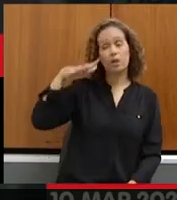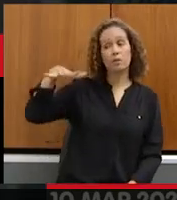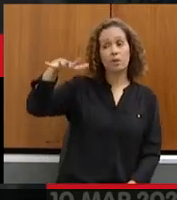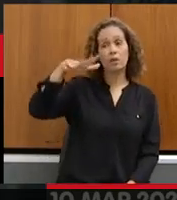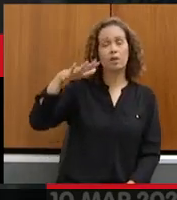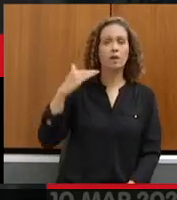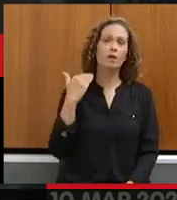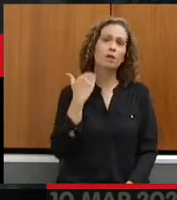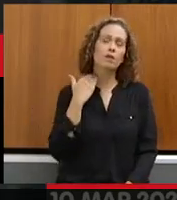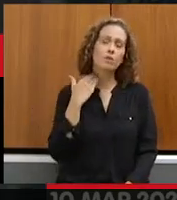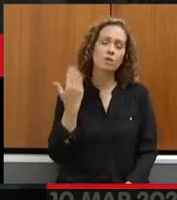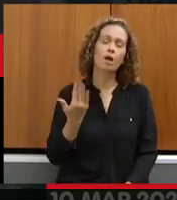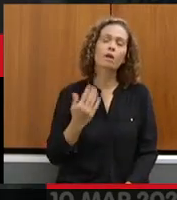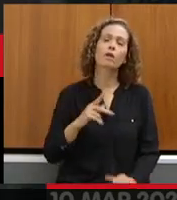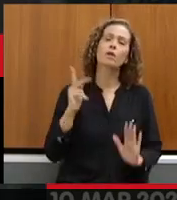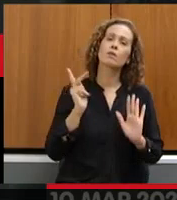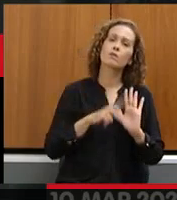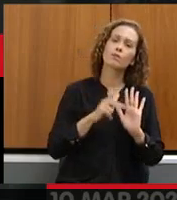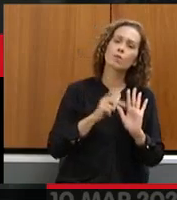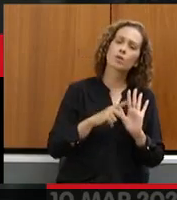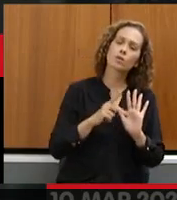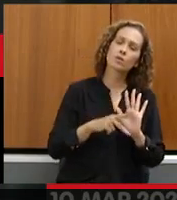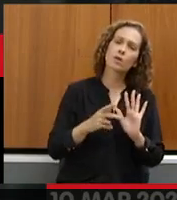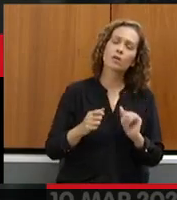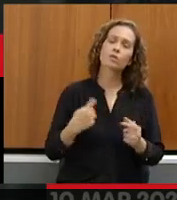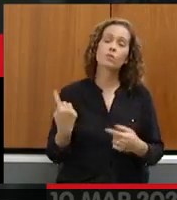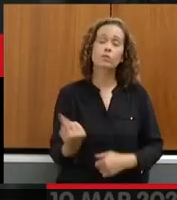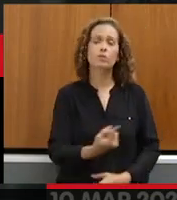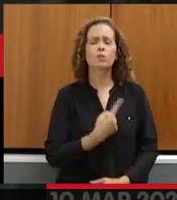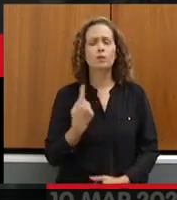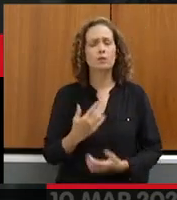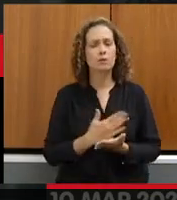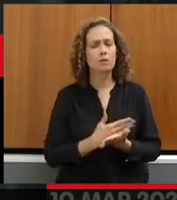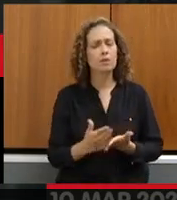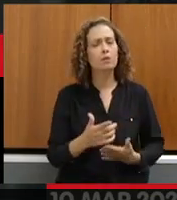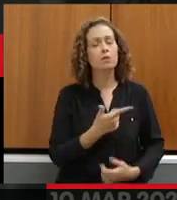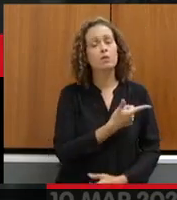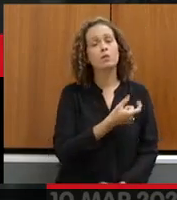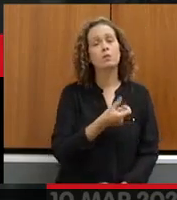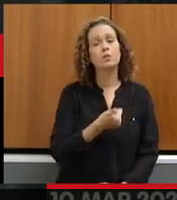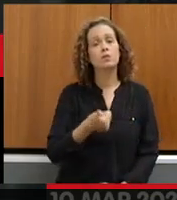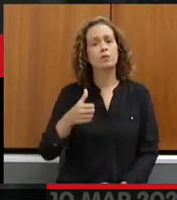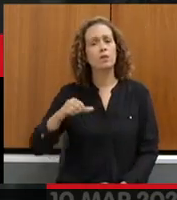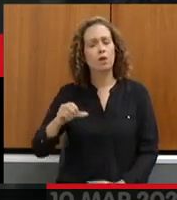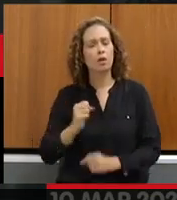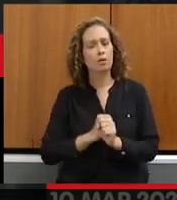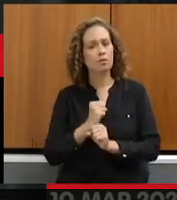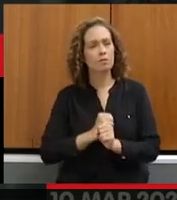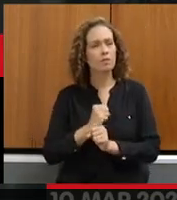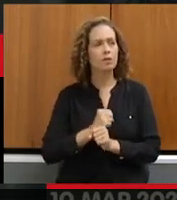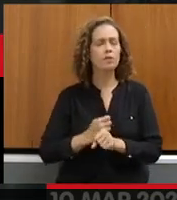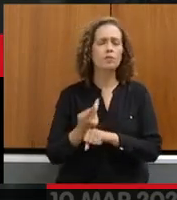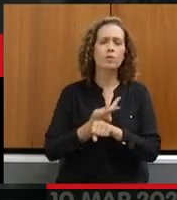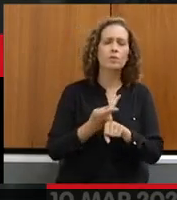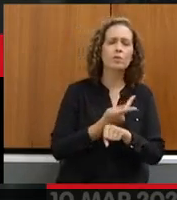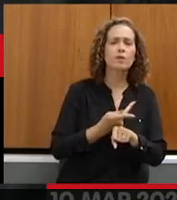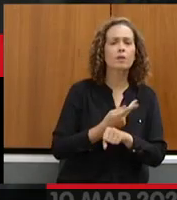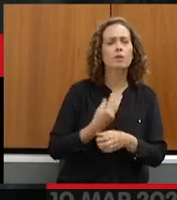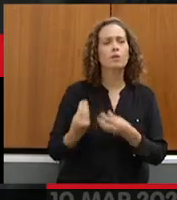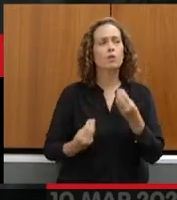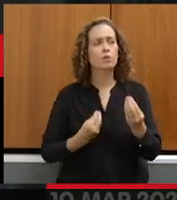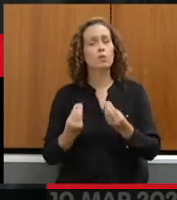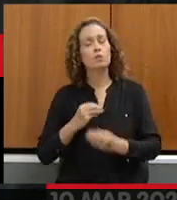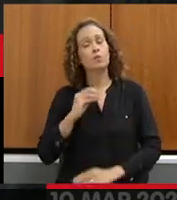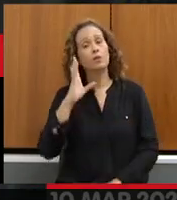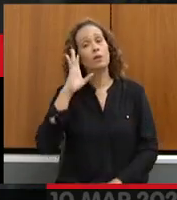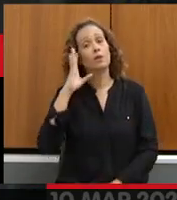isso não saíram mas o projeto como tudo nós estamos desde o início de 2019 buscando e como viabilizar esse esses